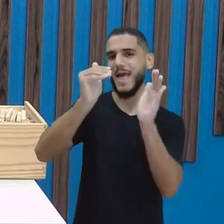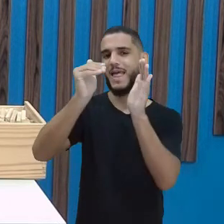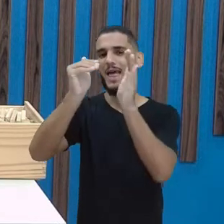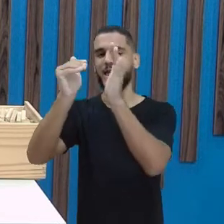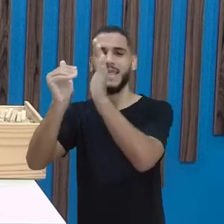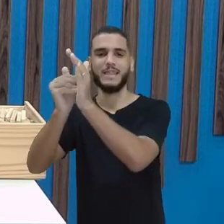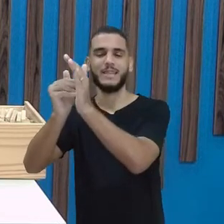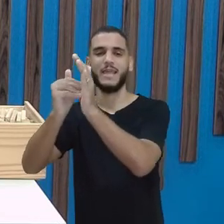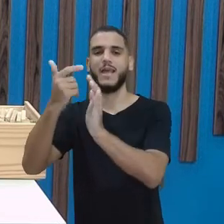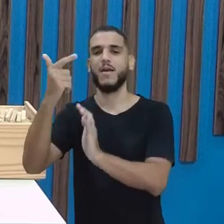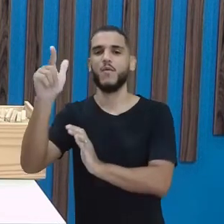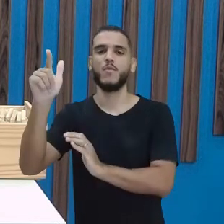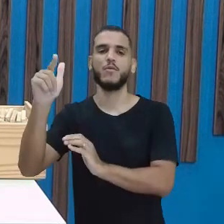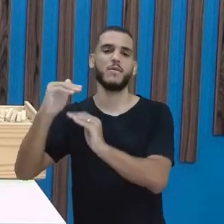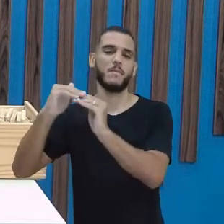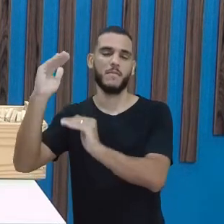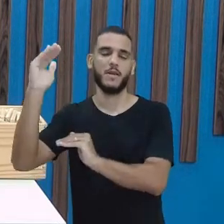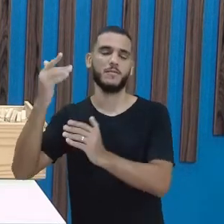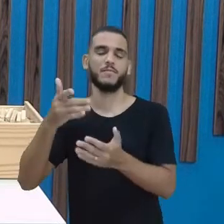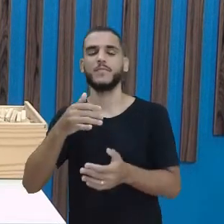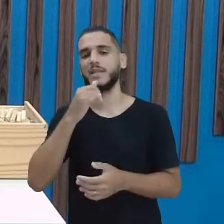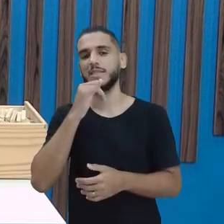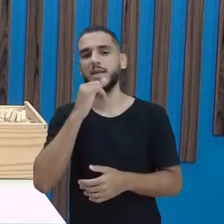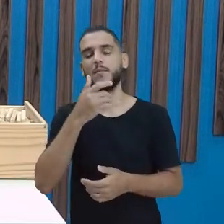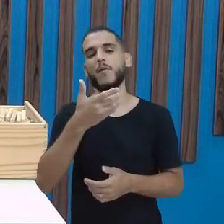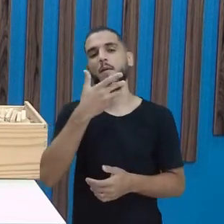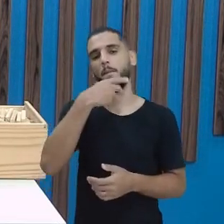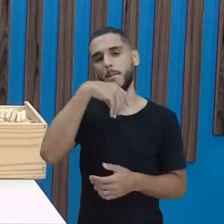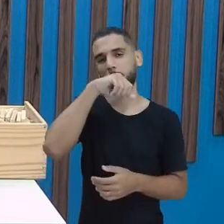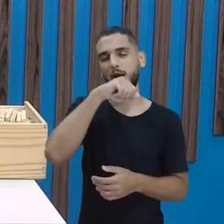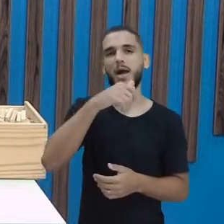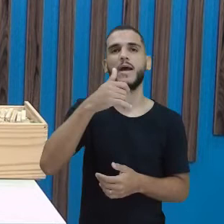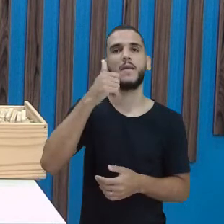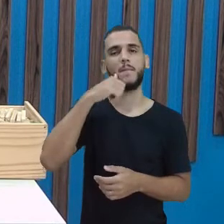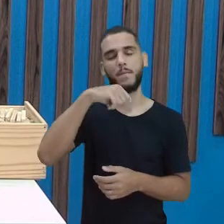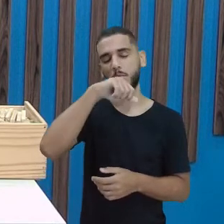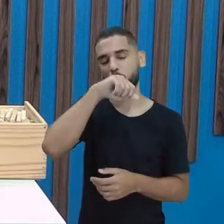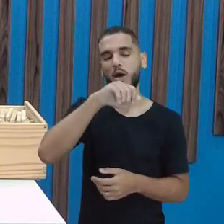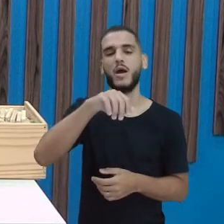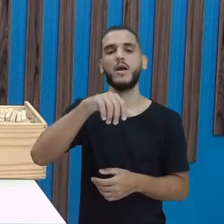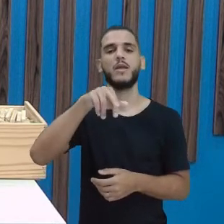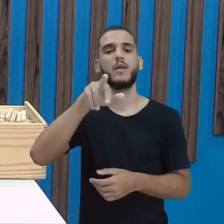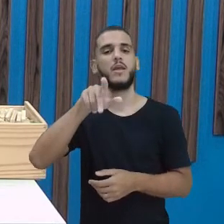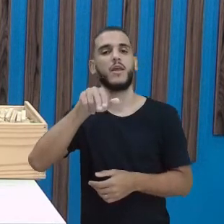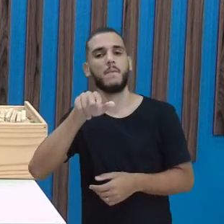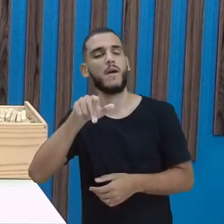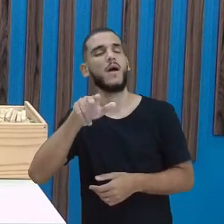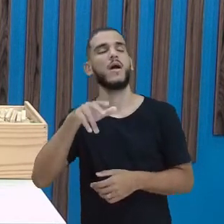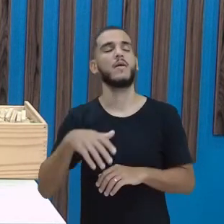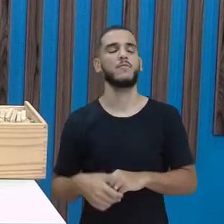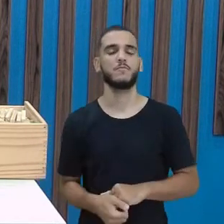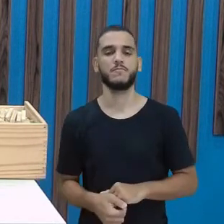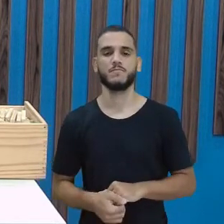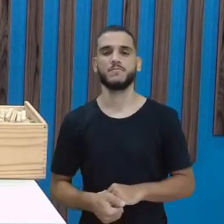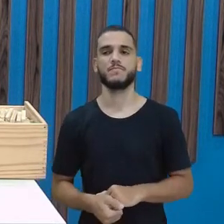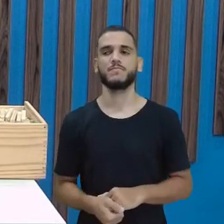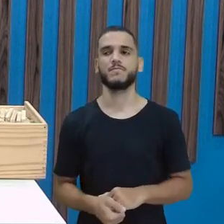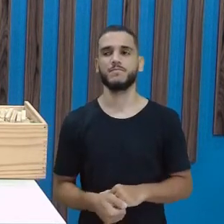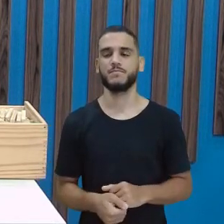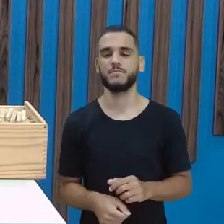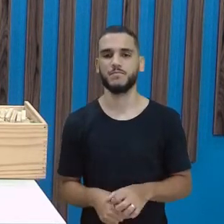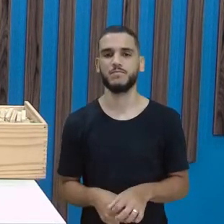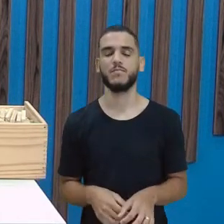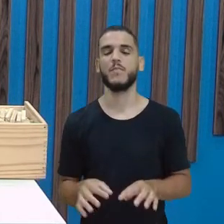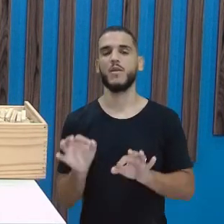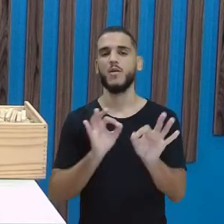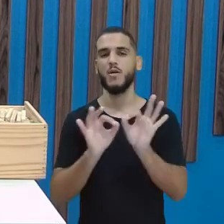coloca assim, papai, mamãe, irmãozinho, coloca o nome do irmãozinho, se tiver mais de um irmãozinho, tá certo?